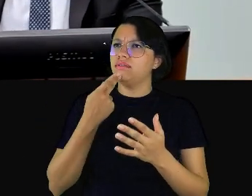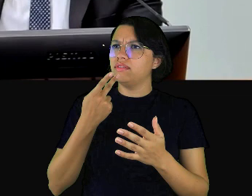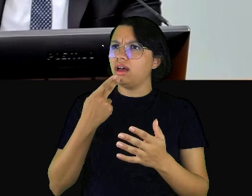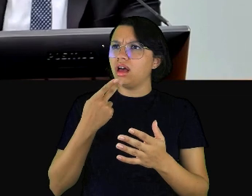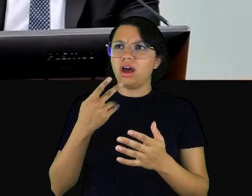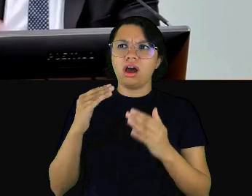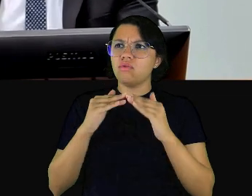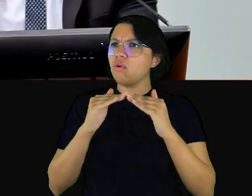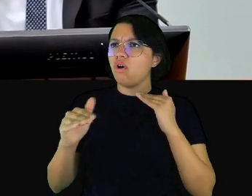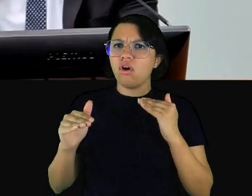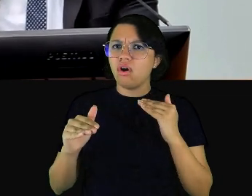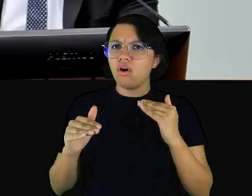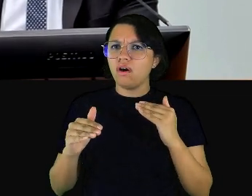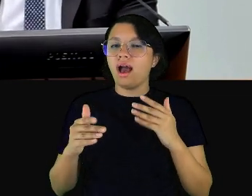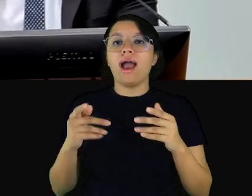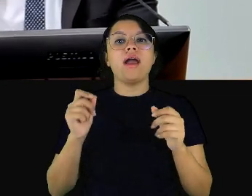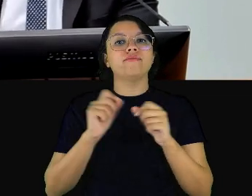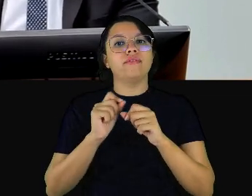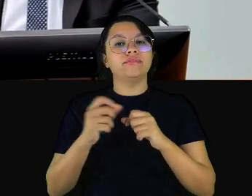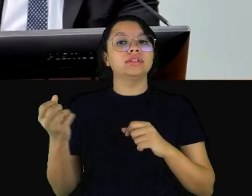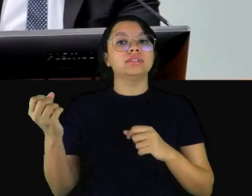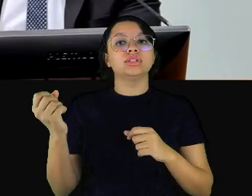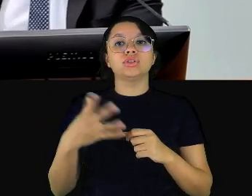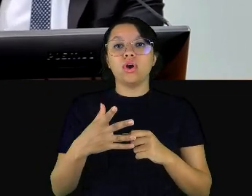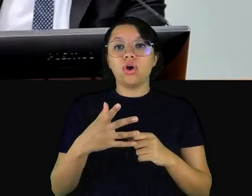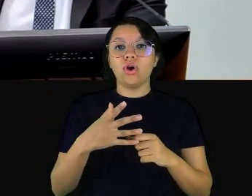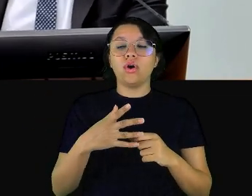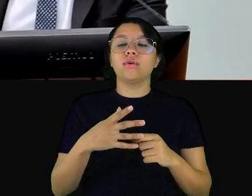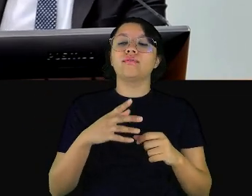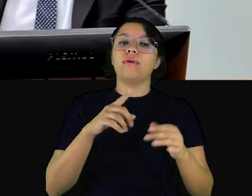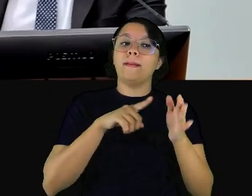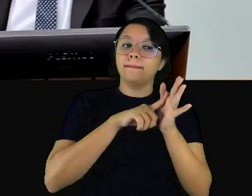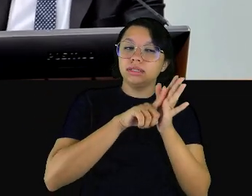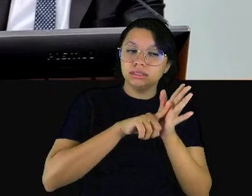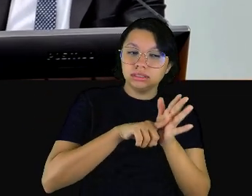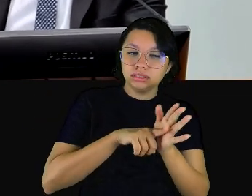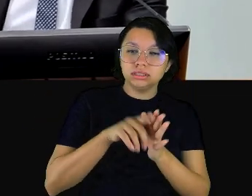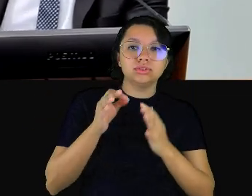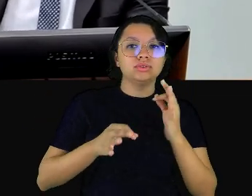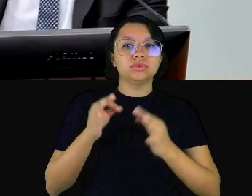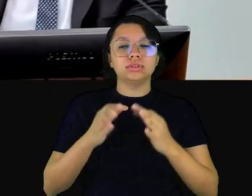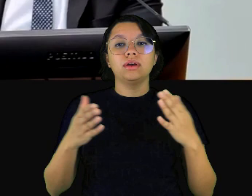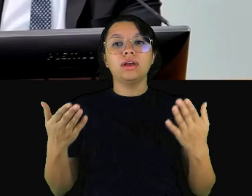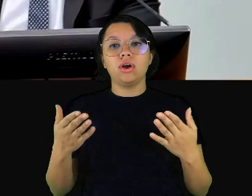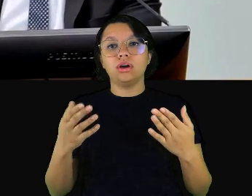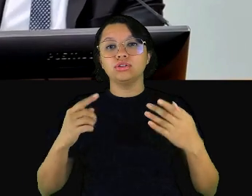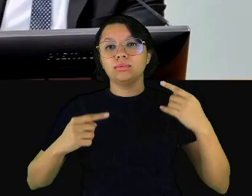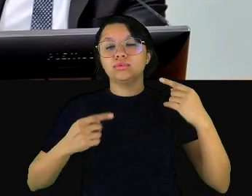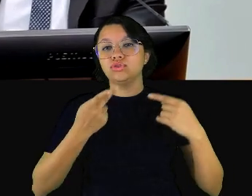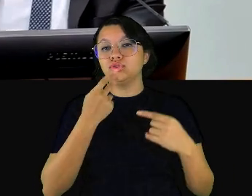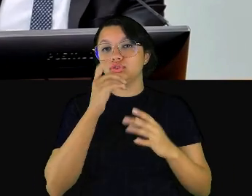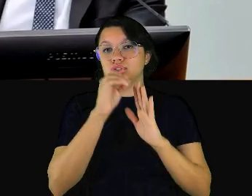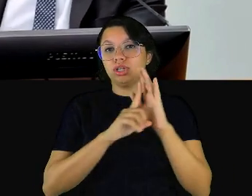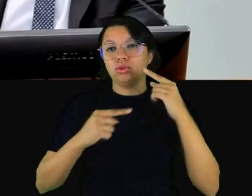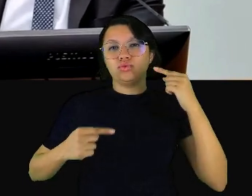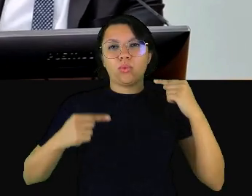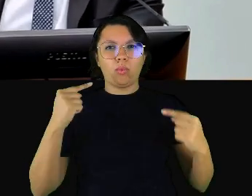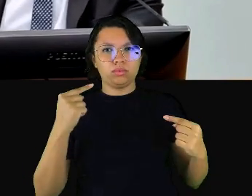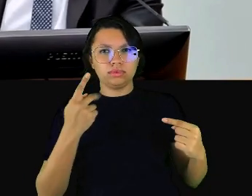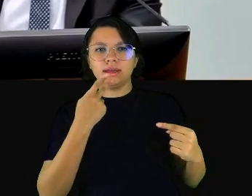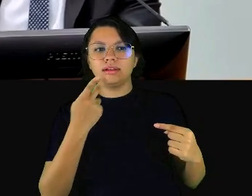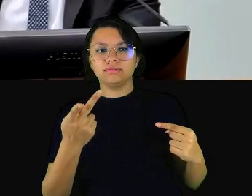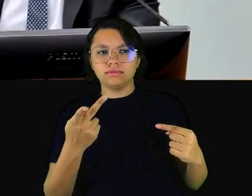fazer nova perícia judicial, agora sob o contraditório, sobre a ampla defesa das